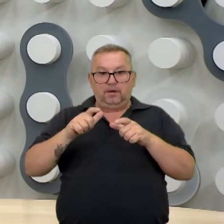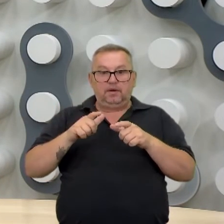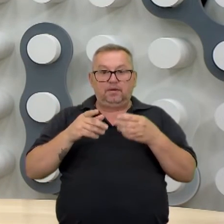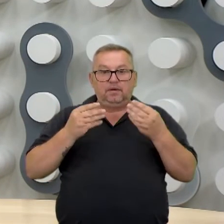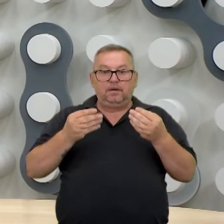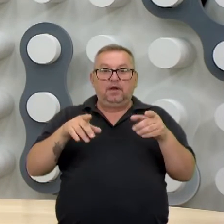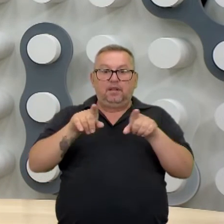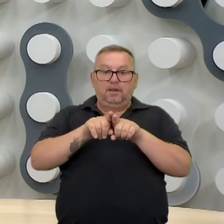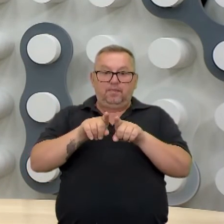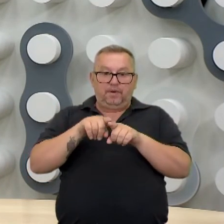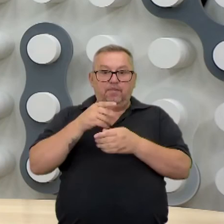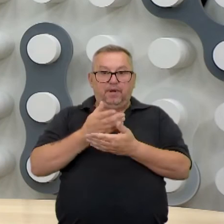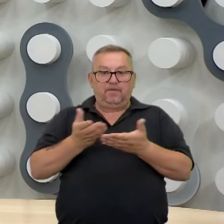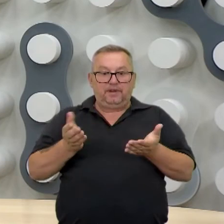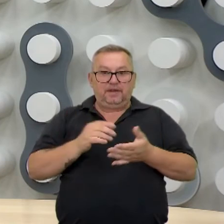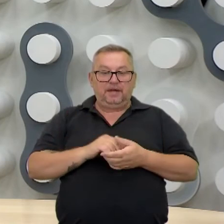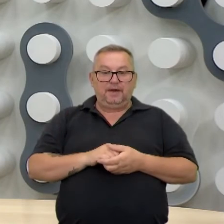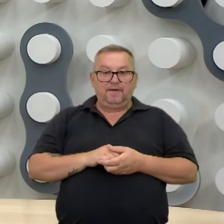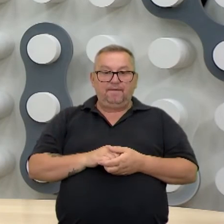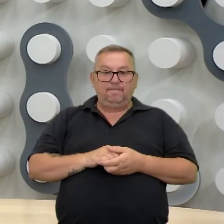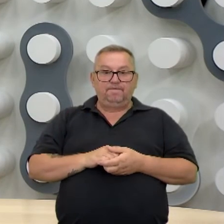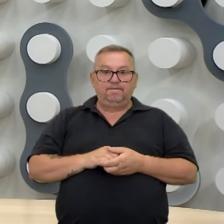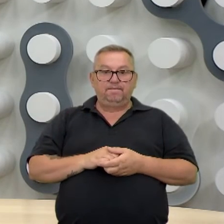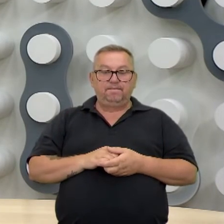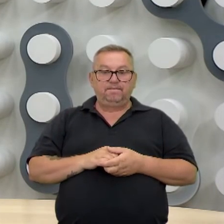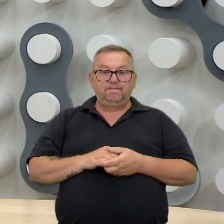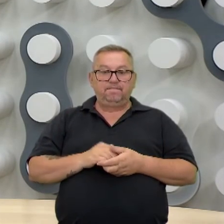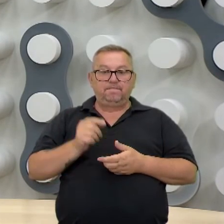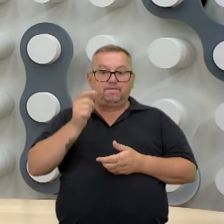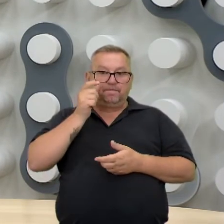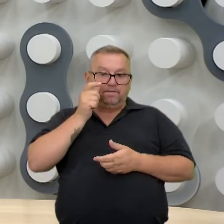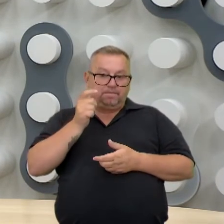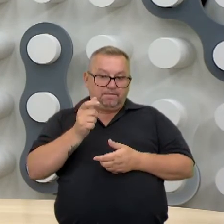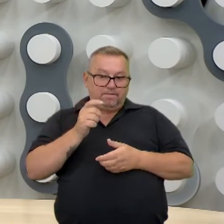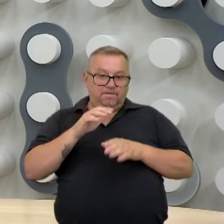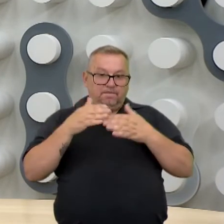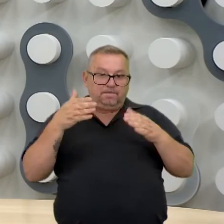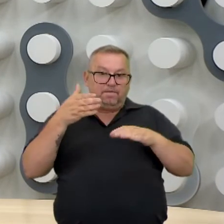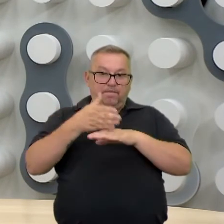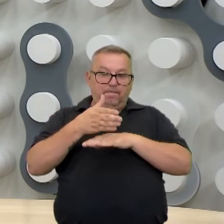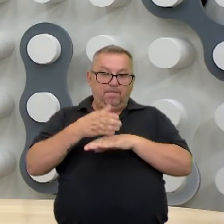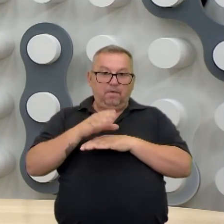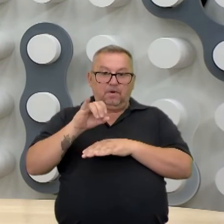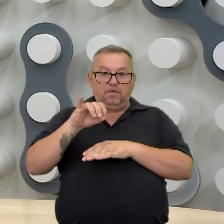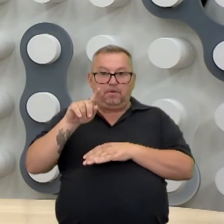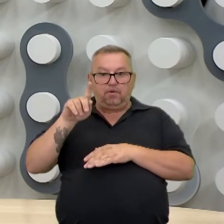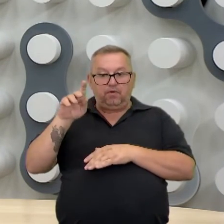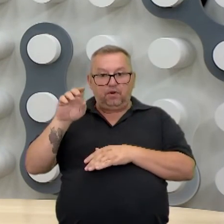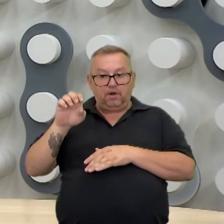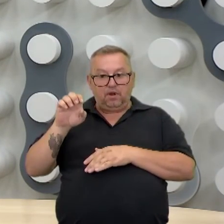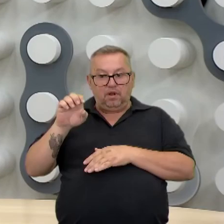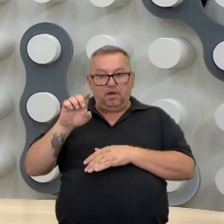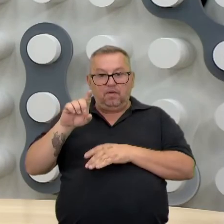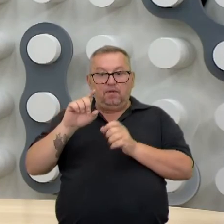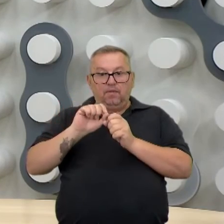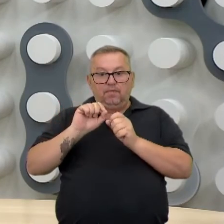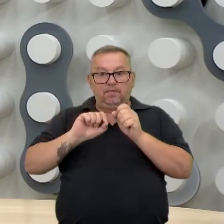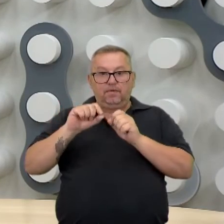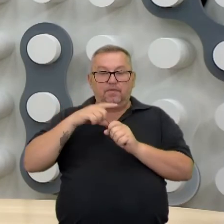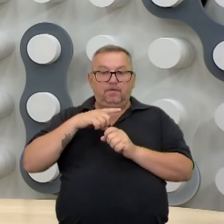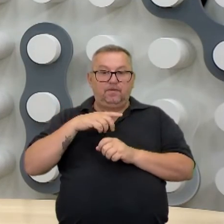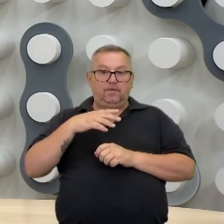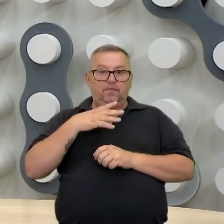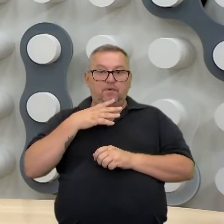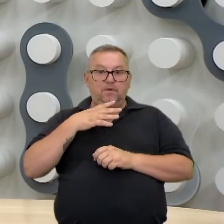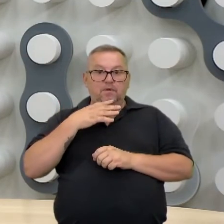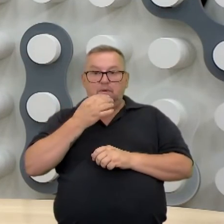fornecendo para vocês. E o interessante é que quando você entra no site do IBGE, você pode até, se você tiver um conhecimento